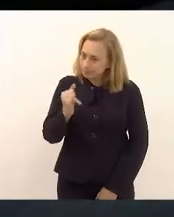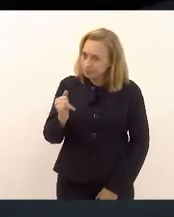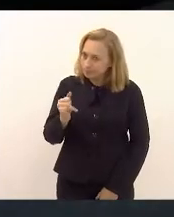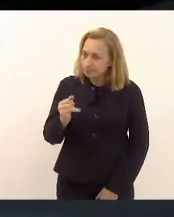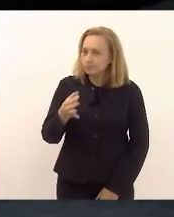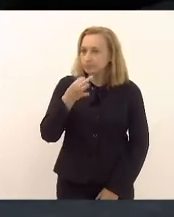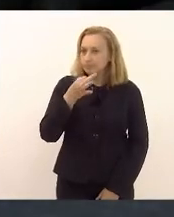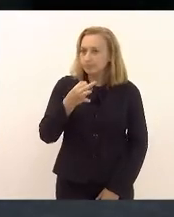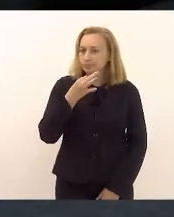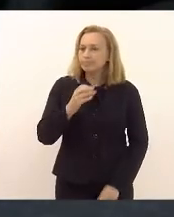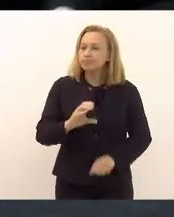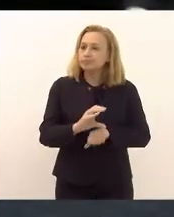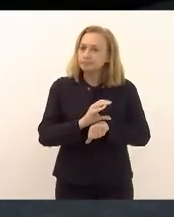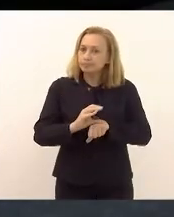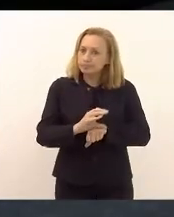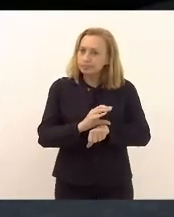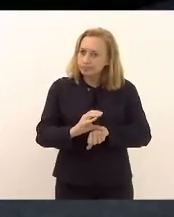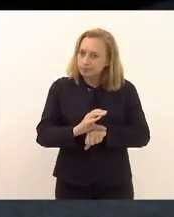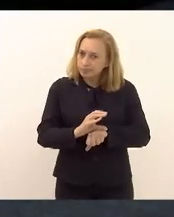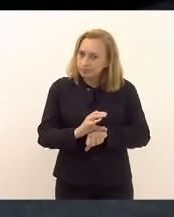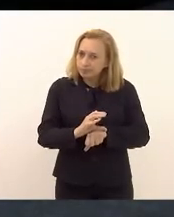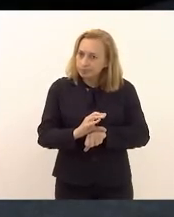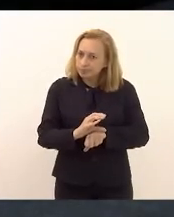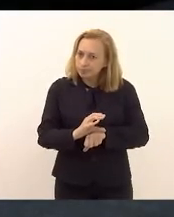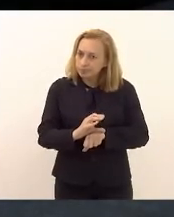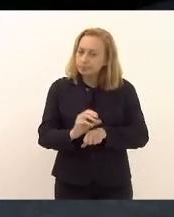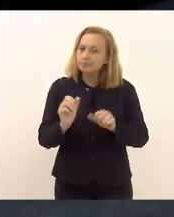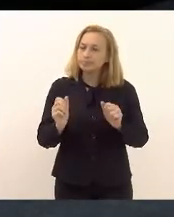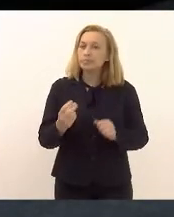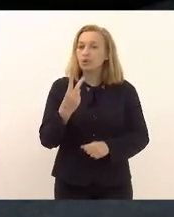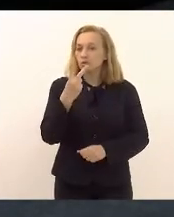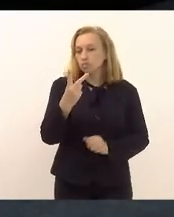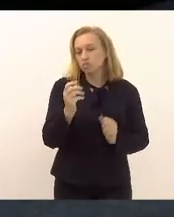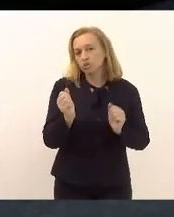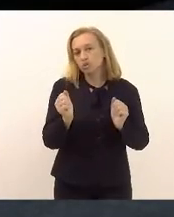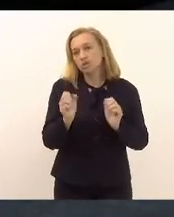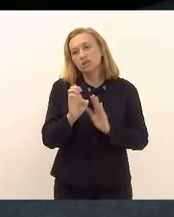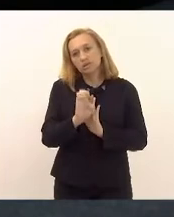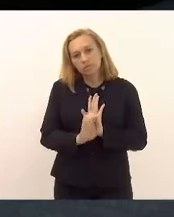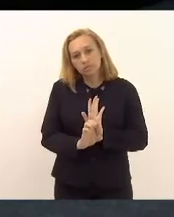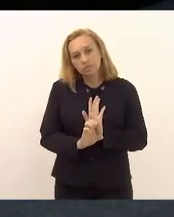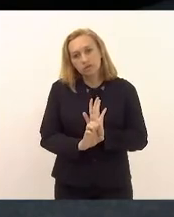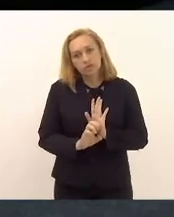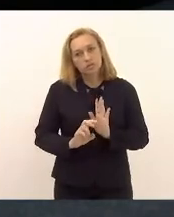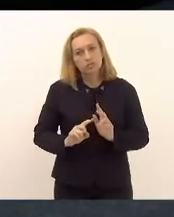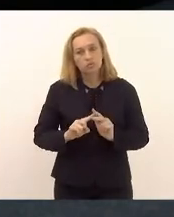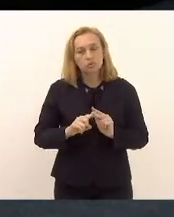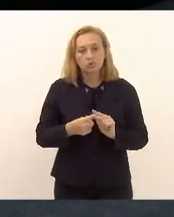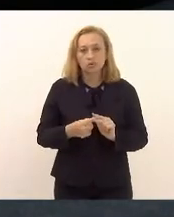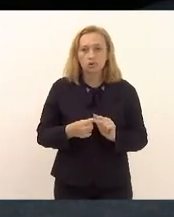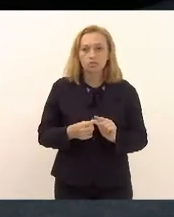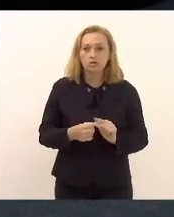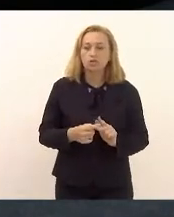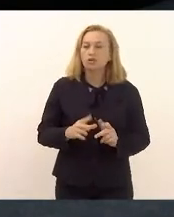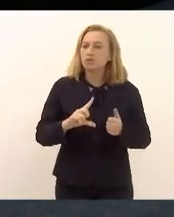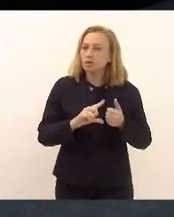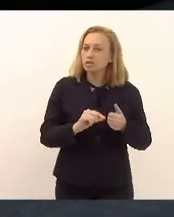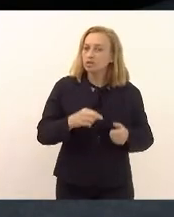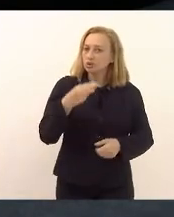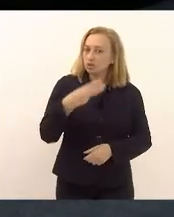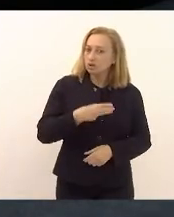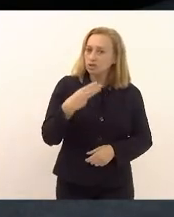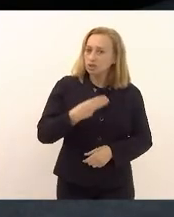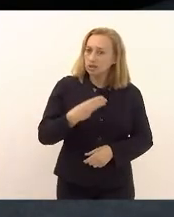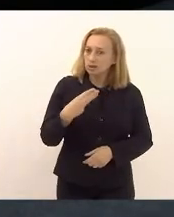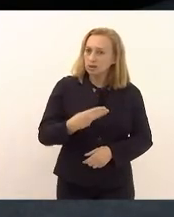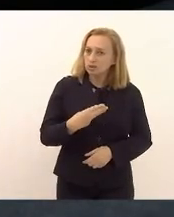é pela constitucionalidade com duas emendas modificativas ao artigo